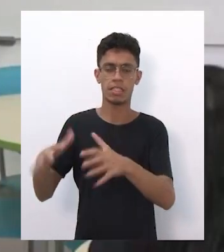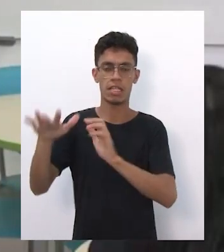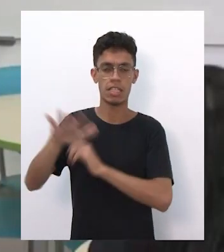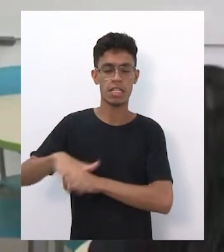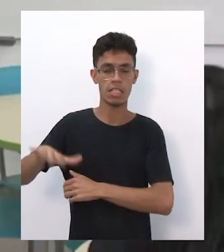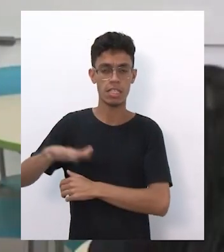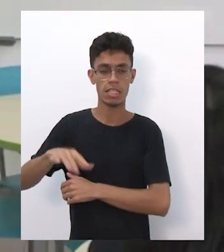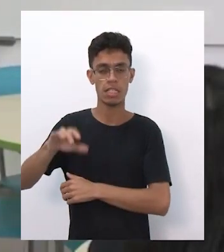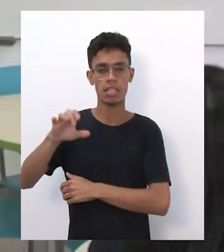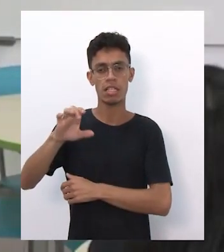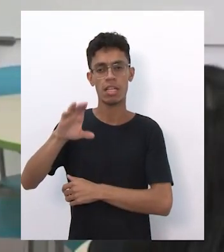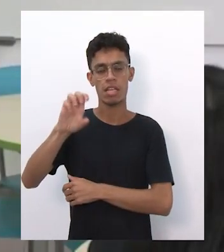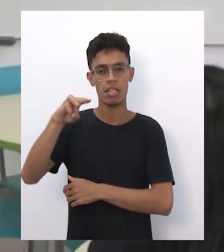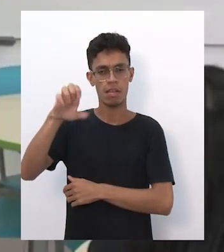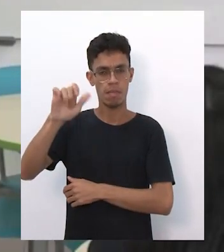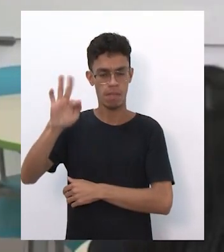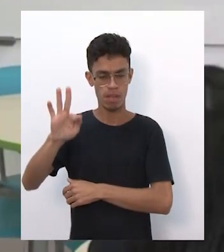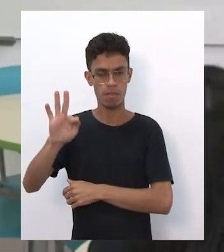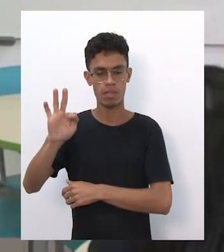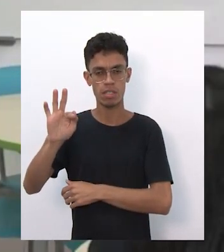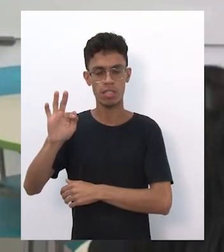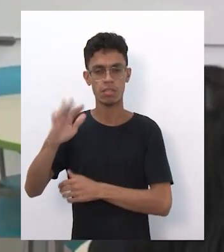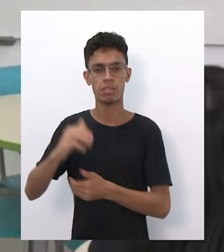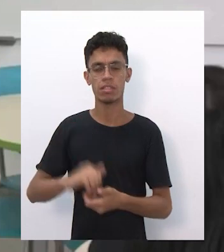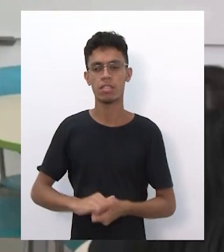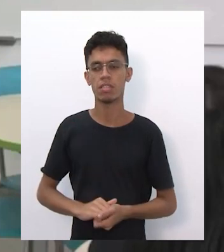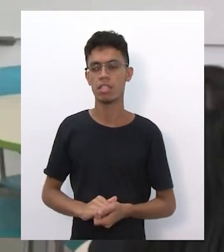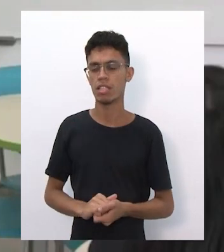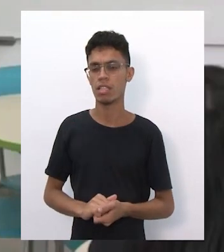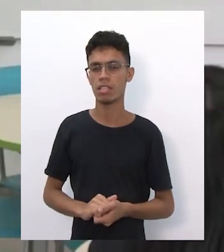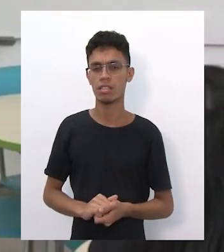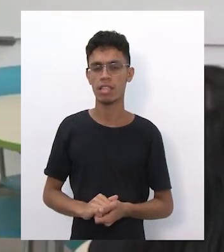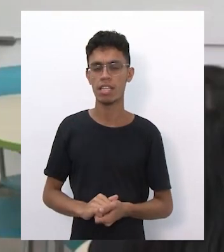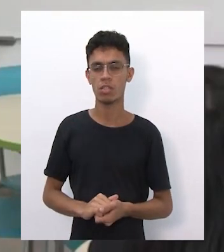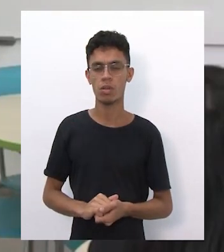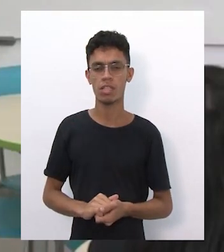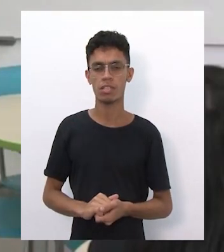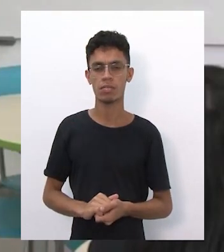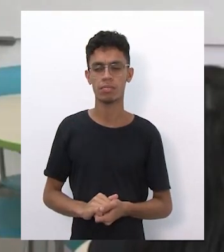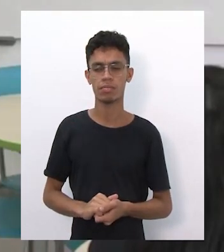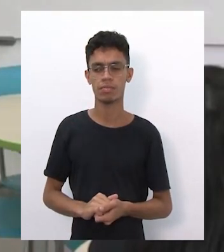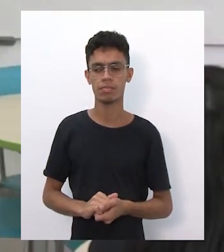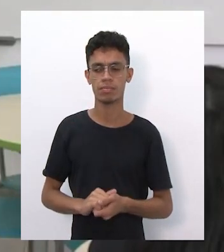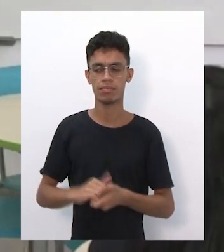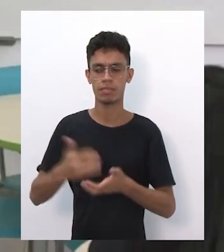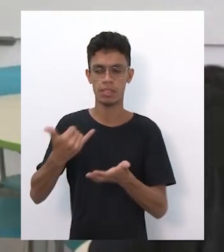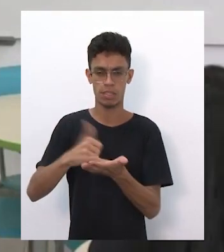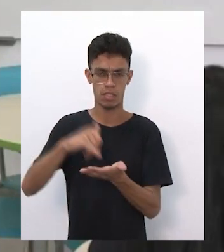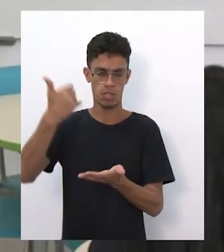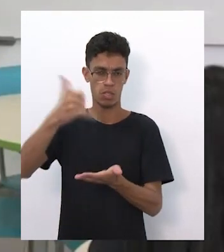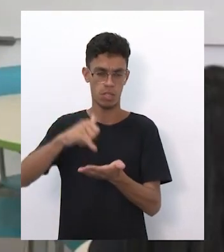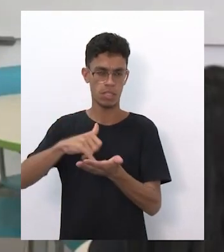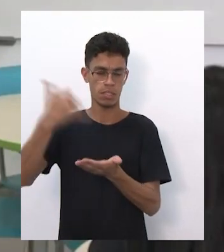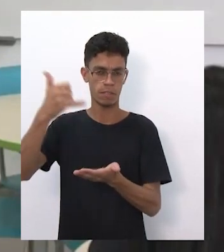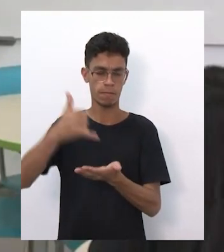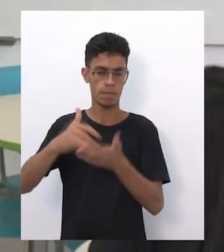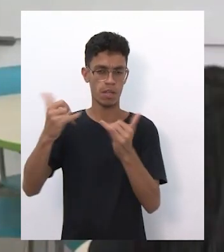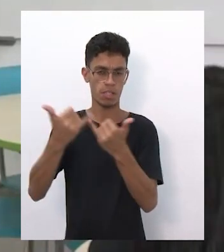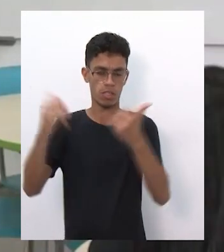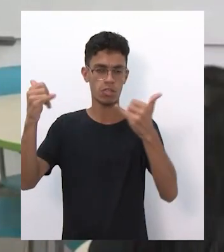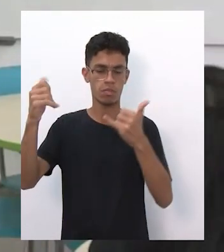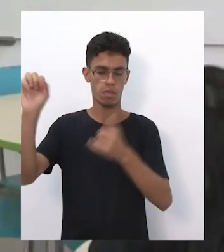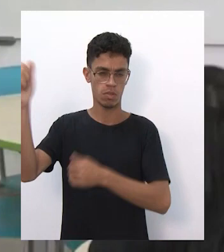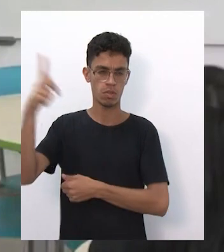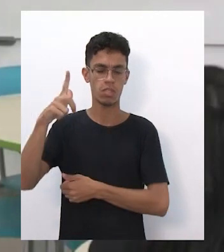equipe da elétrica, eletrônica, que possa desenvolver aí essa questão da energia solar, da